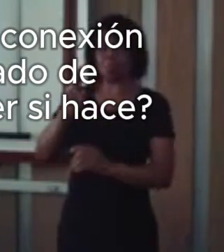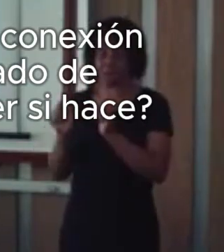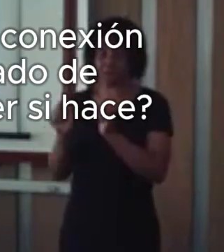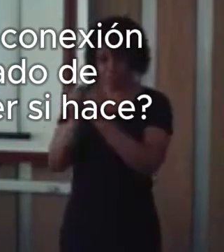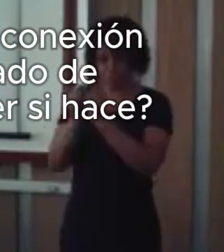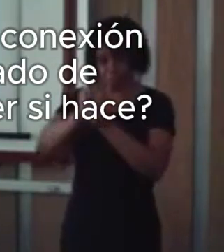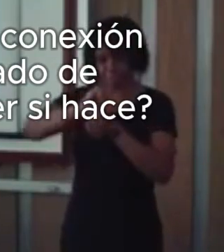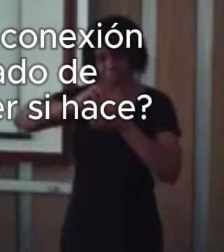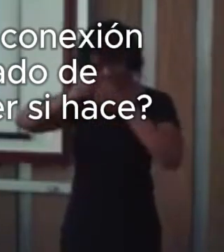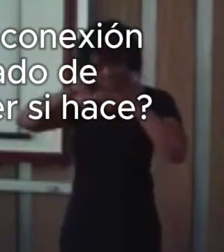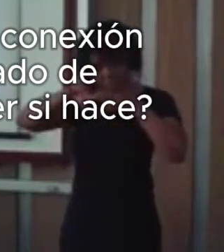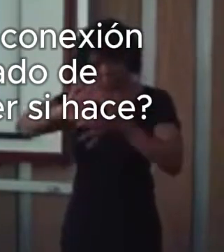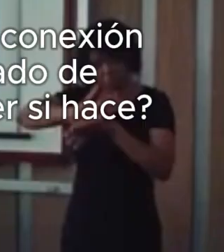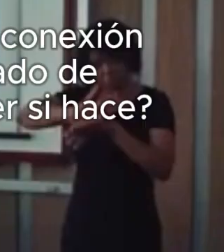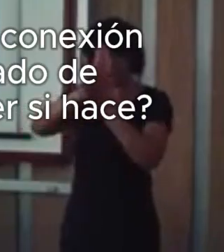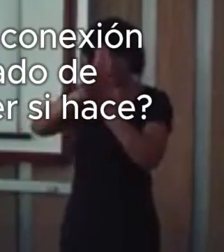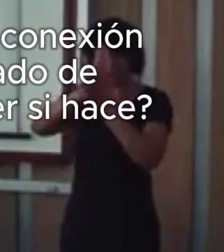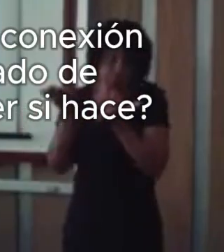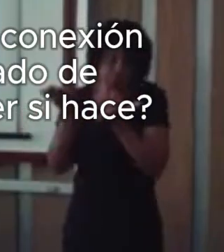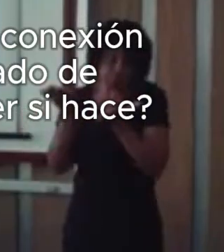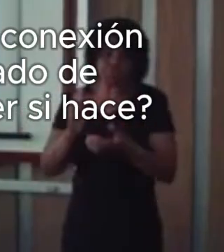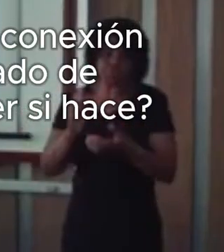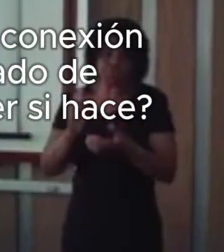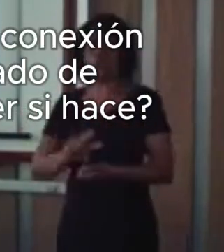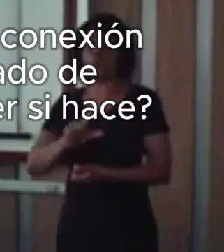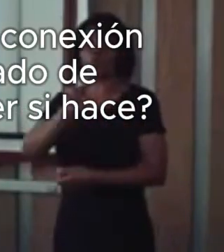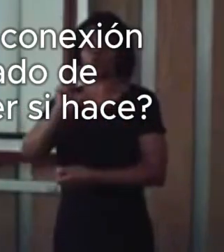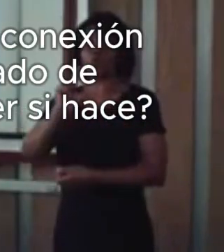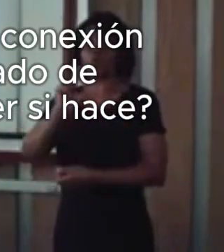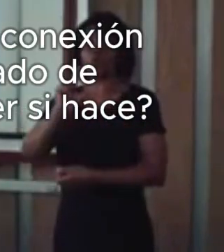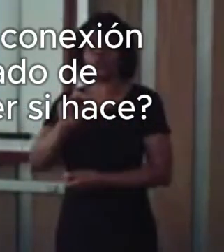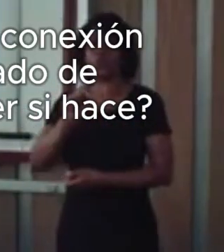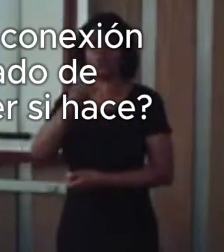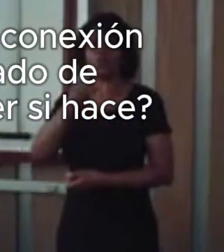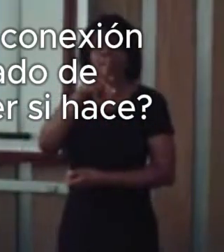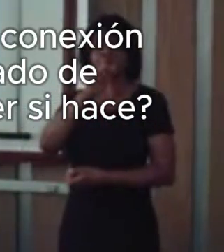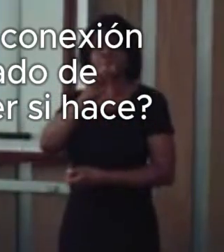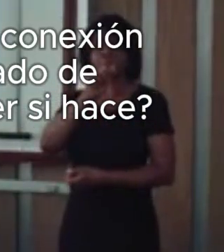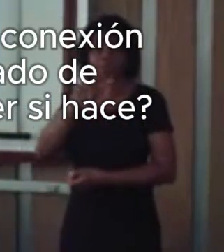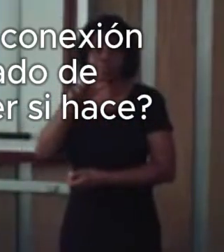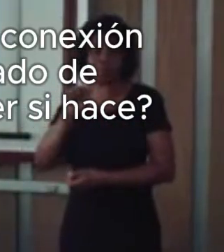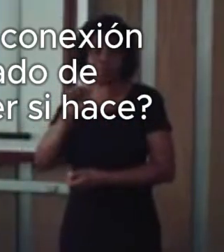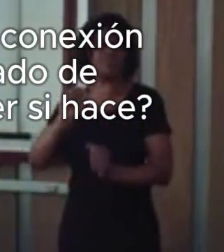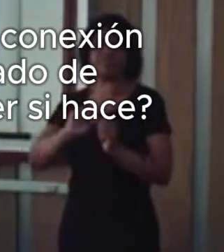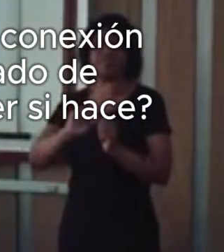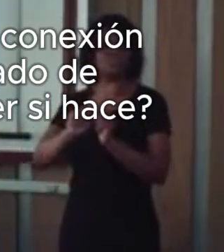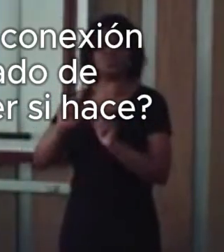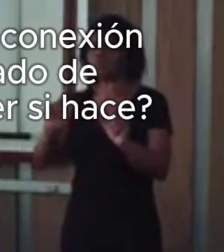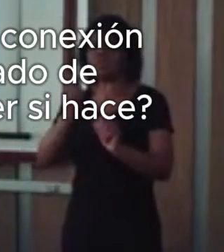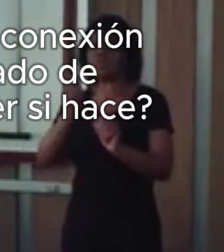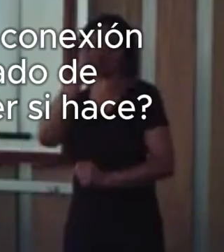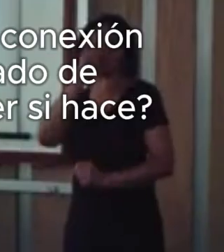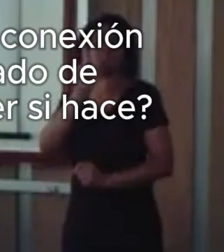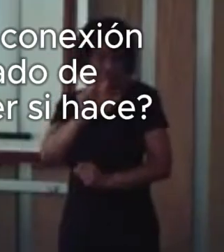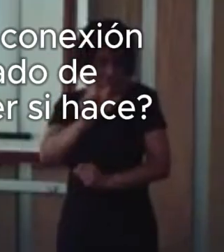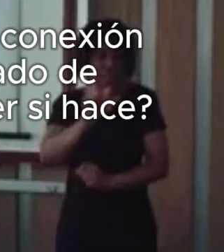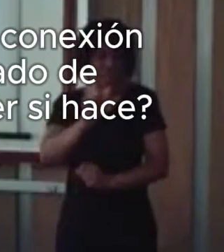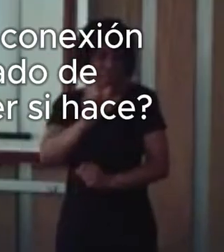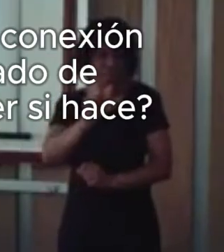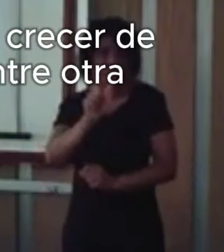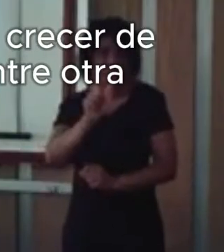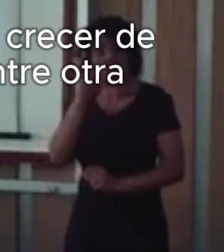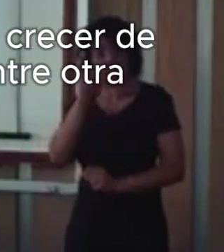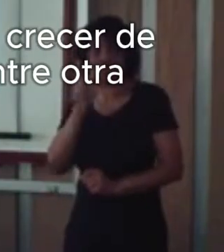amassado, danificado de alguma forma. Tá? E o que a polilaminina vai fazer, o que a gente quer ver se ela vai fazer, ou começou a ver se